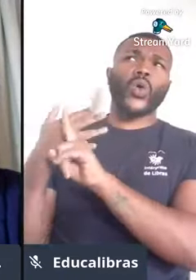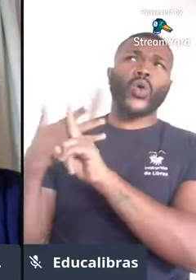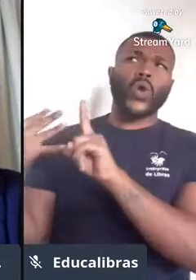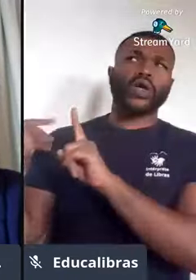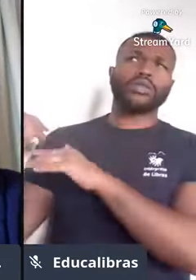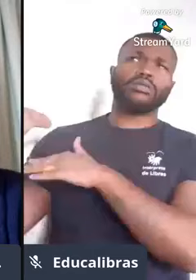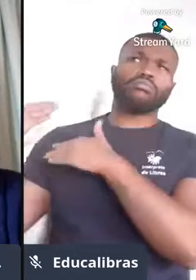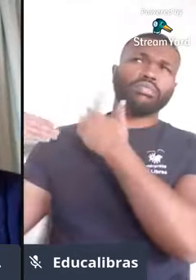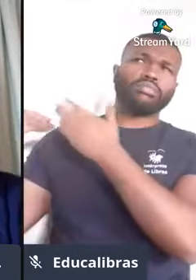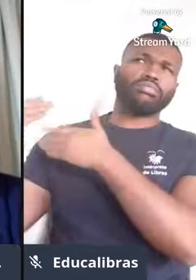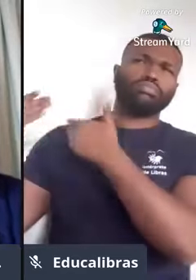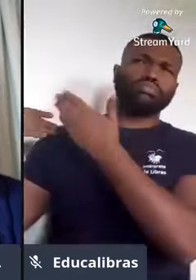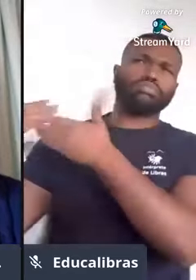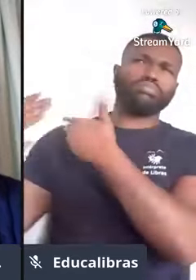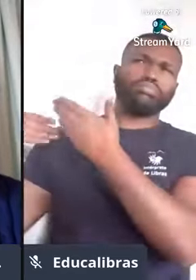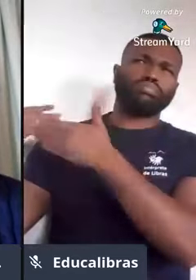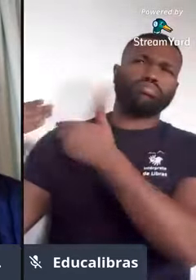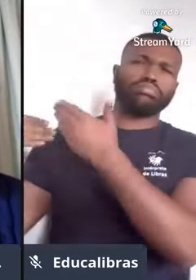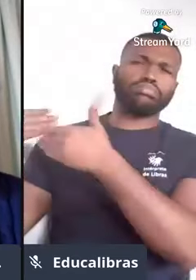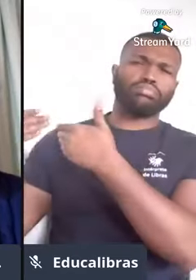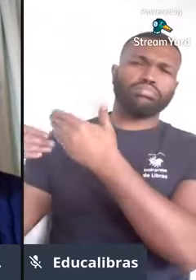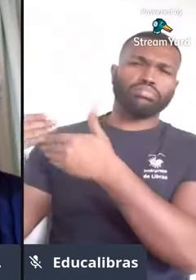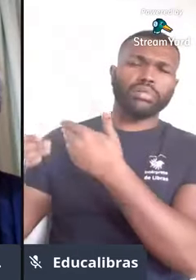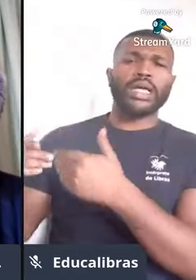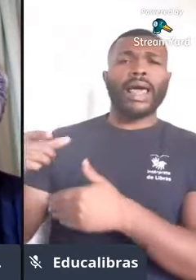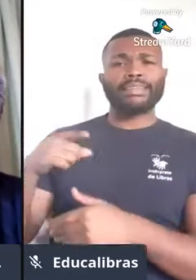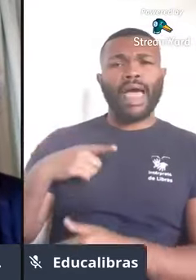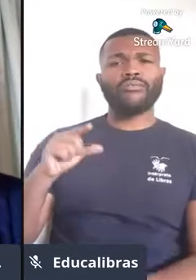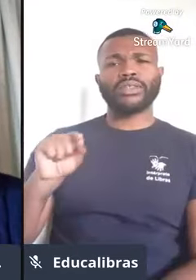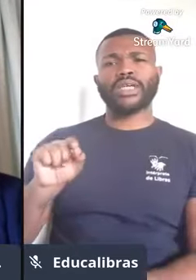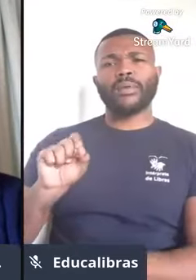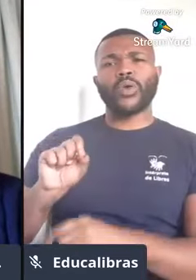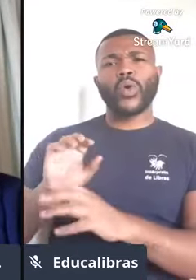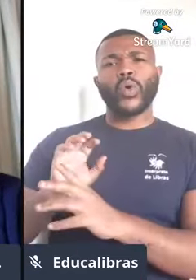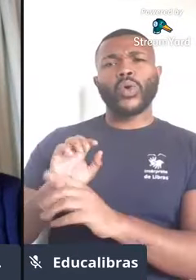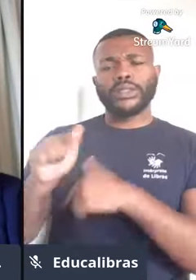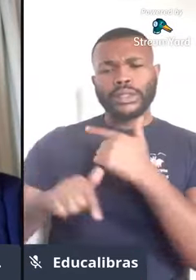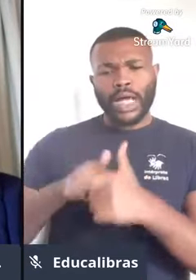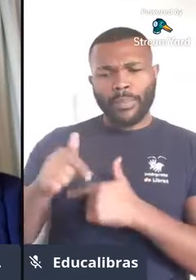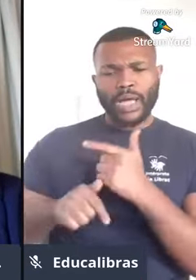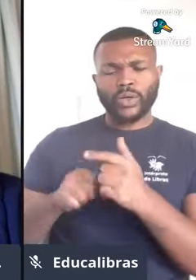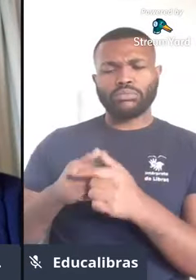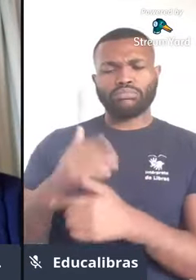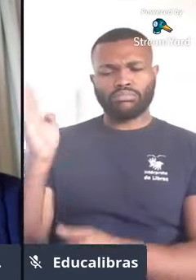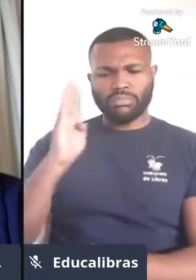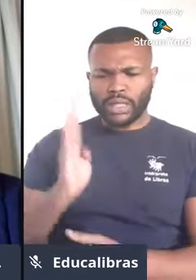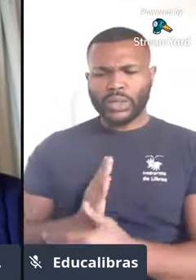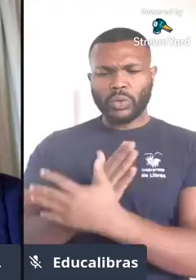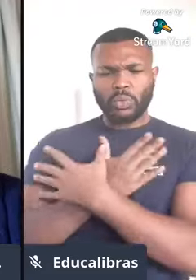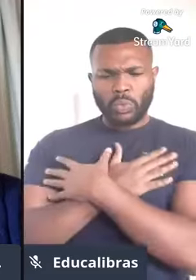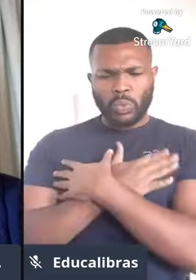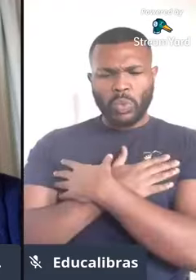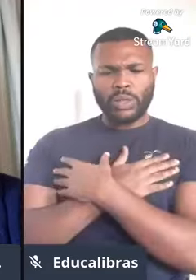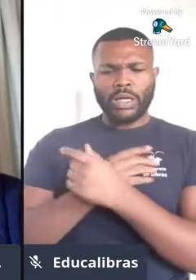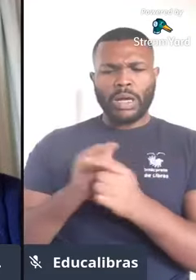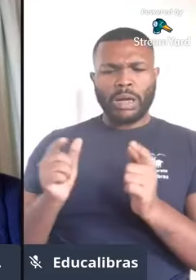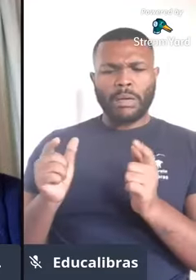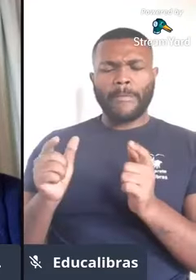nós tivemos alguns anos em que houve até uma diminuição do número total de empregados no país, o número de pessoas com